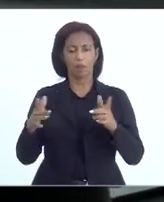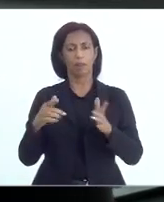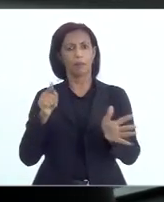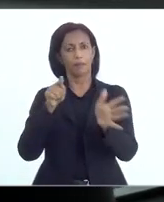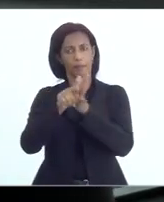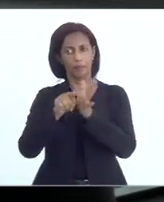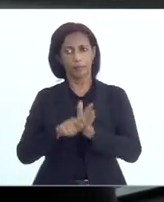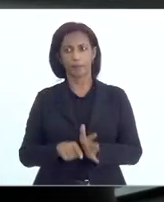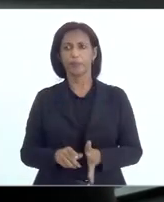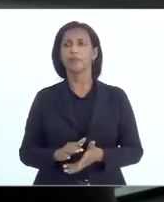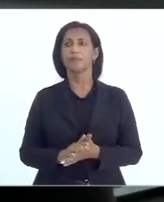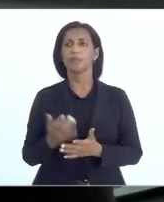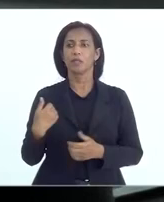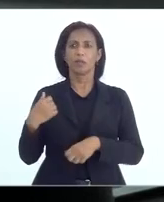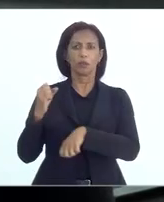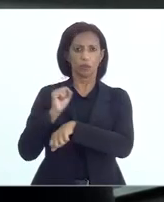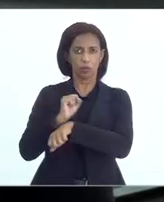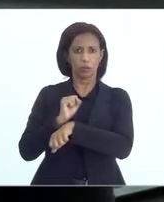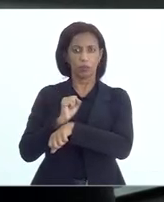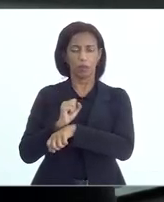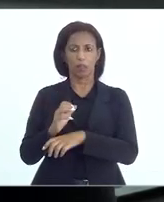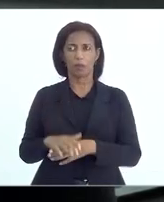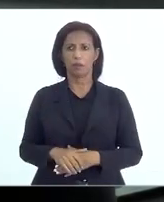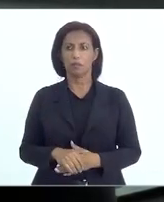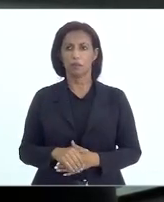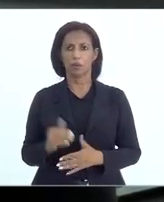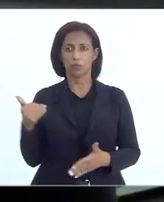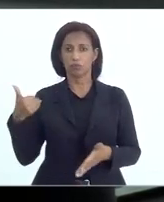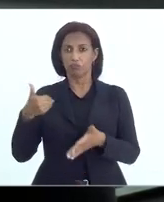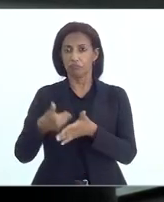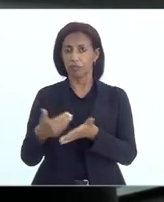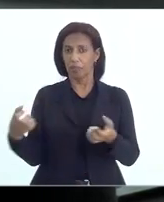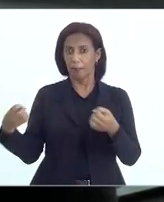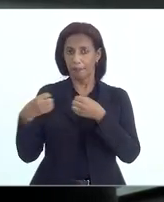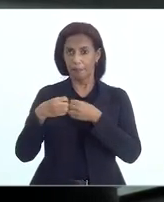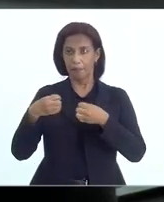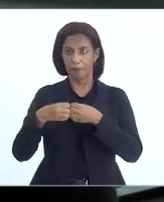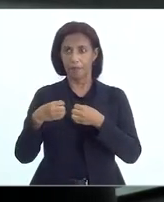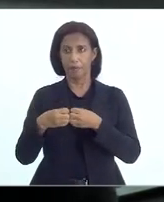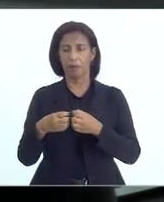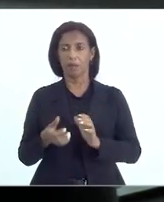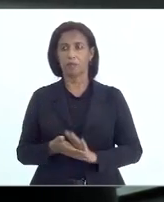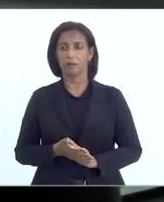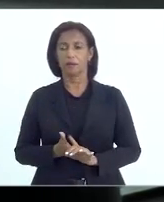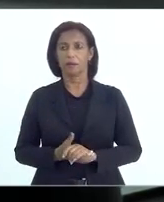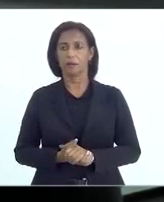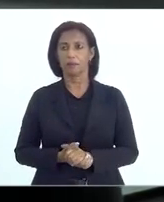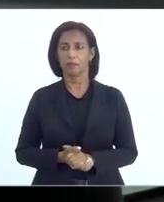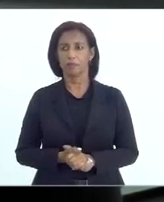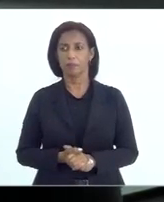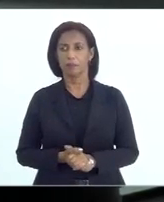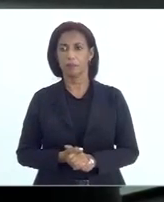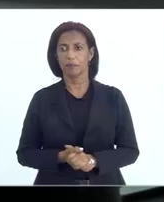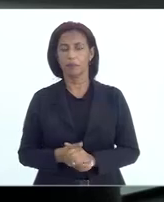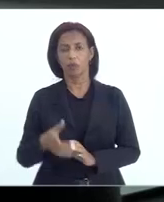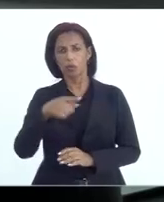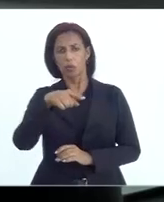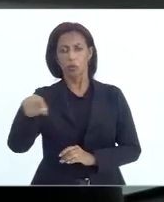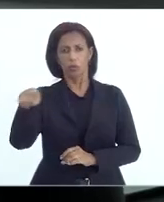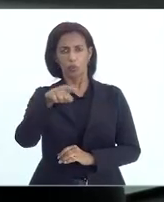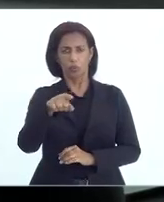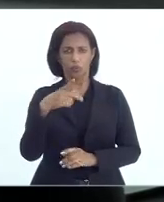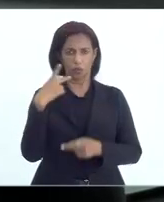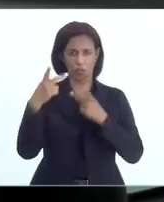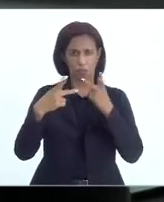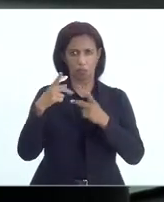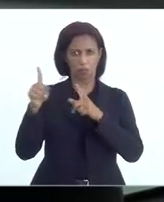para o para perguntas mas eu espero esgotar ou chegar perto disso das demandas de vocês tá todos vocês serão